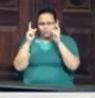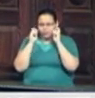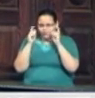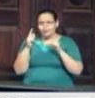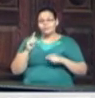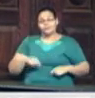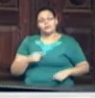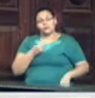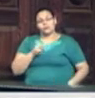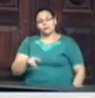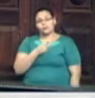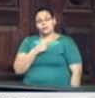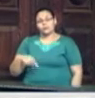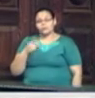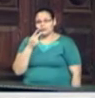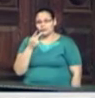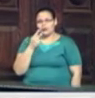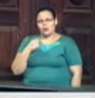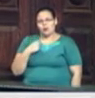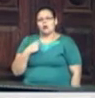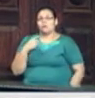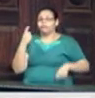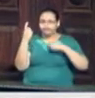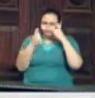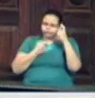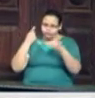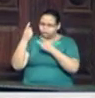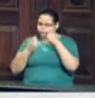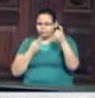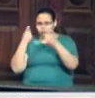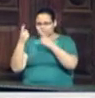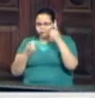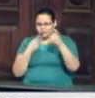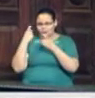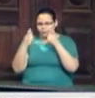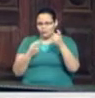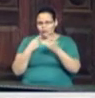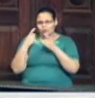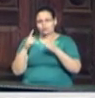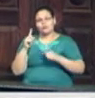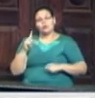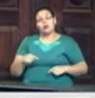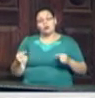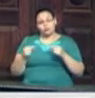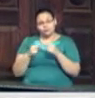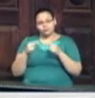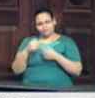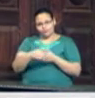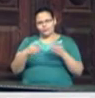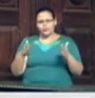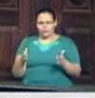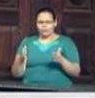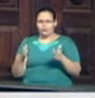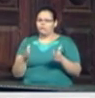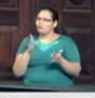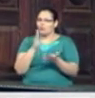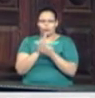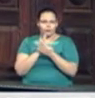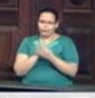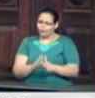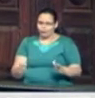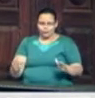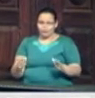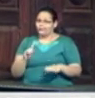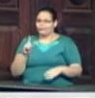senhor presidente, e dizer que eu estou muito preocupado. E olha, com relação ao pacote já acabou. Não